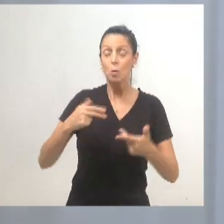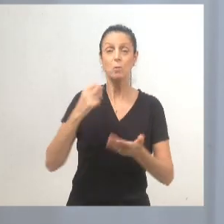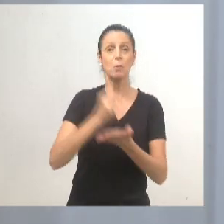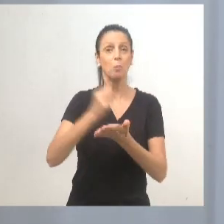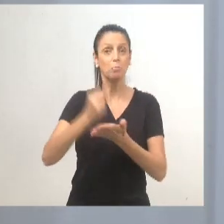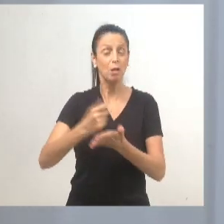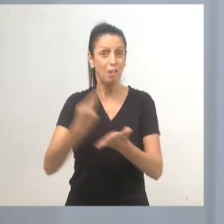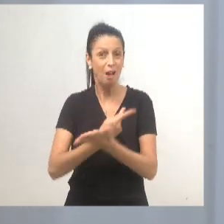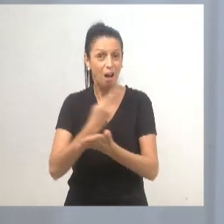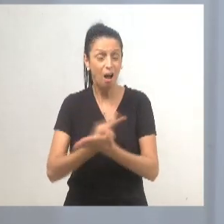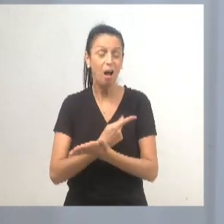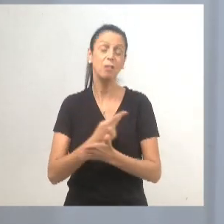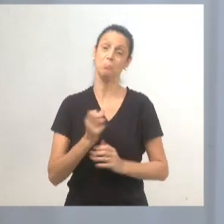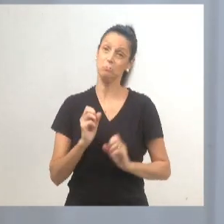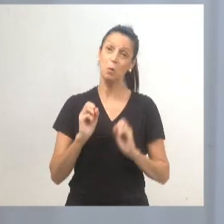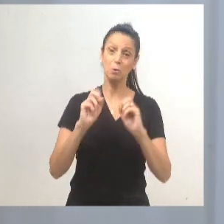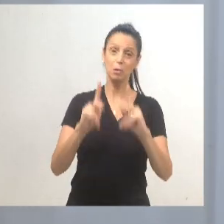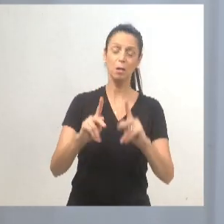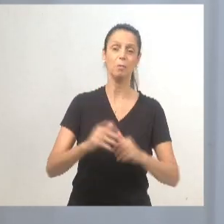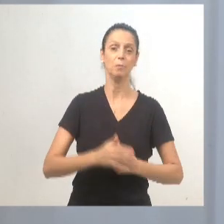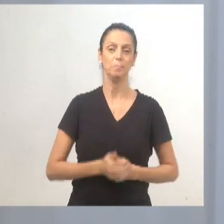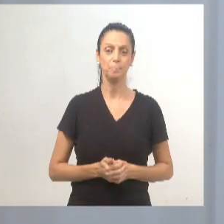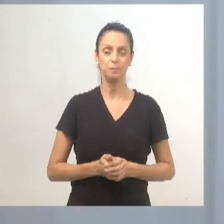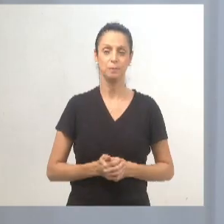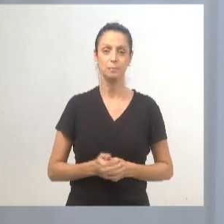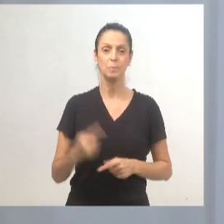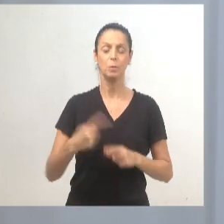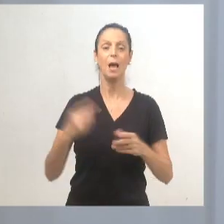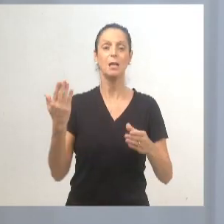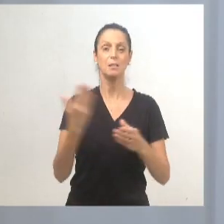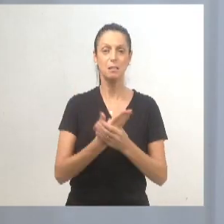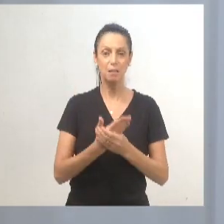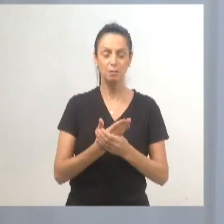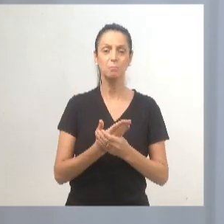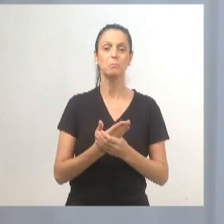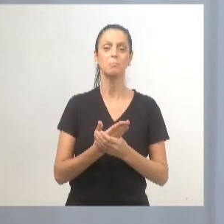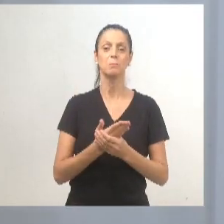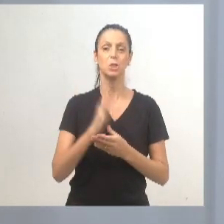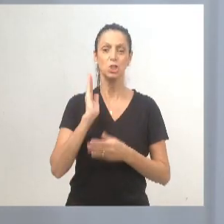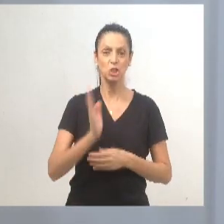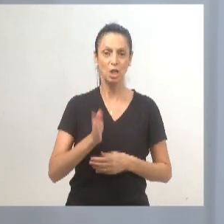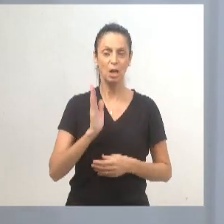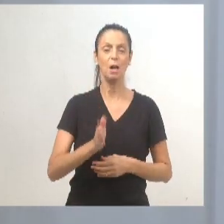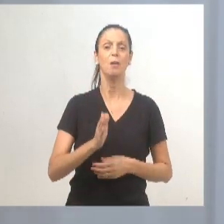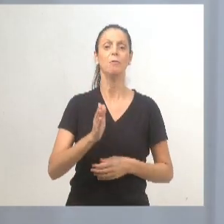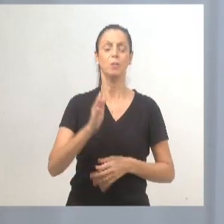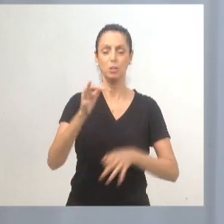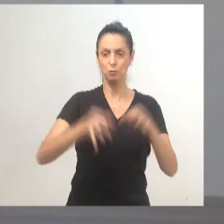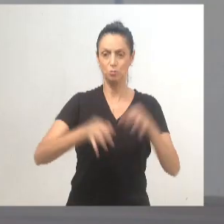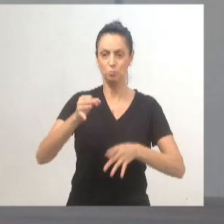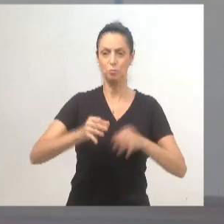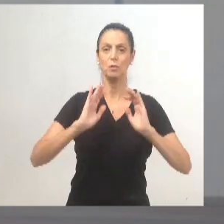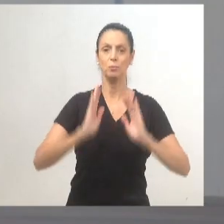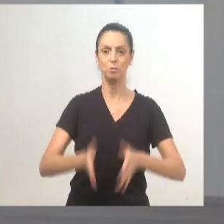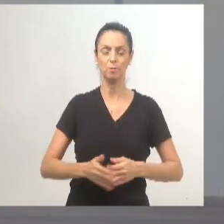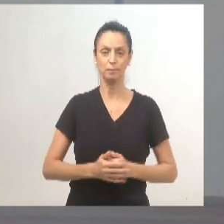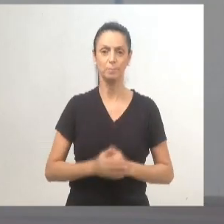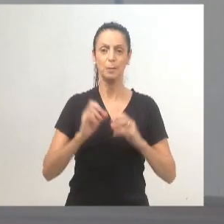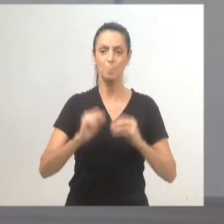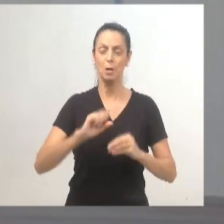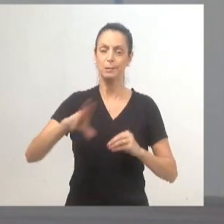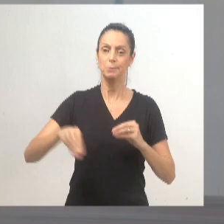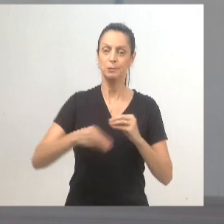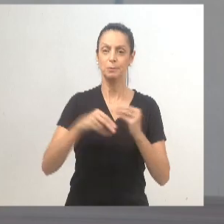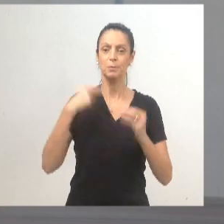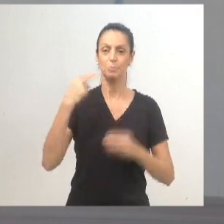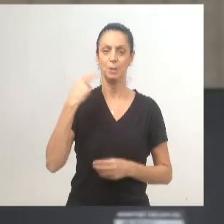que a sua ação já foi indeferida liminar. Cedo a parte ao vereador Gilson. Concedido a parte ao vereador Gilson e na sequência, a